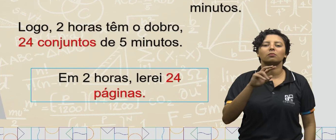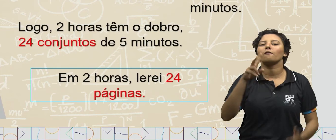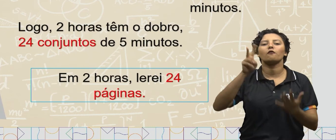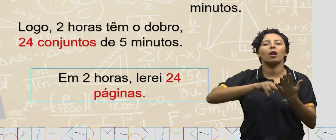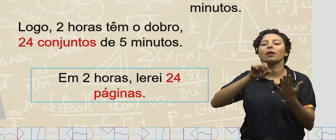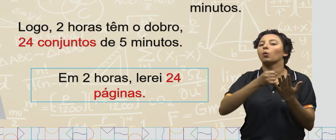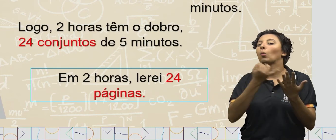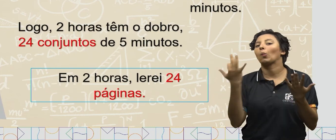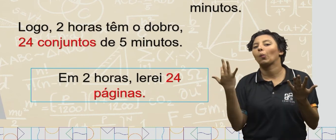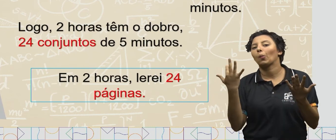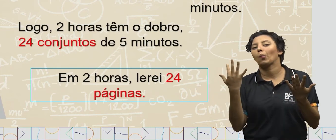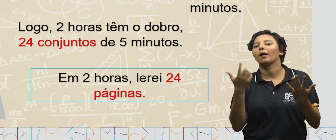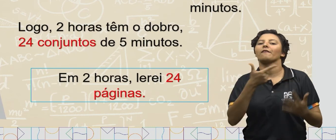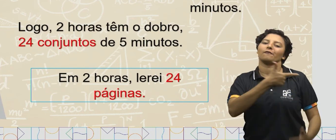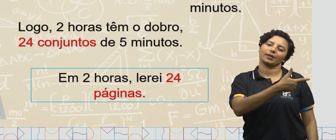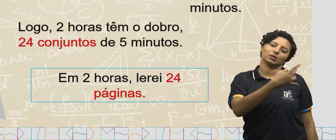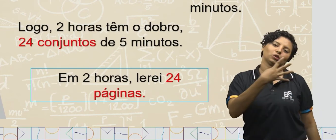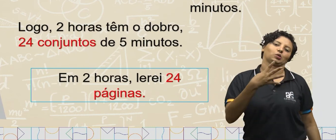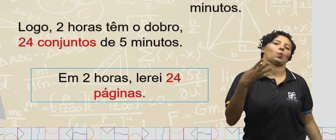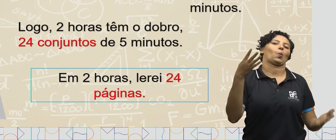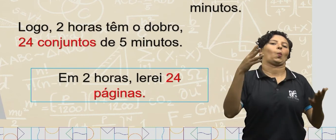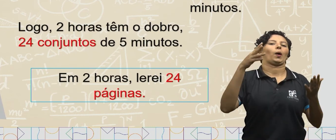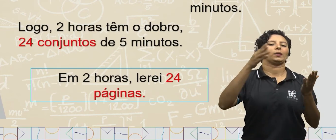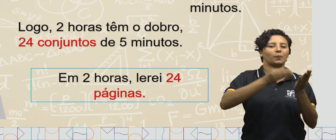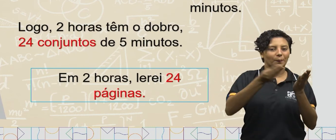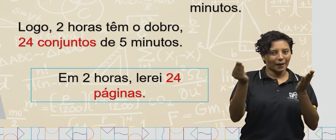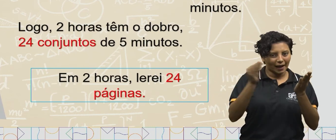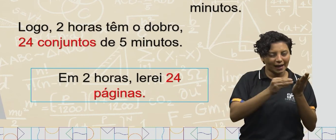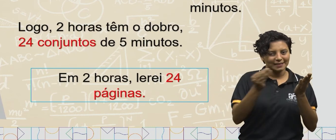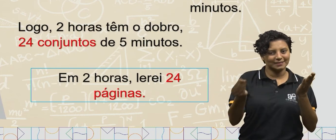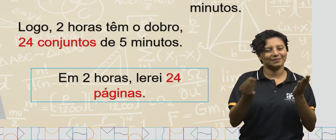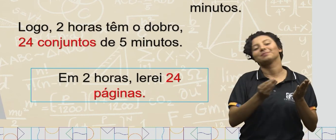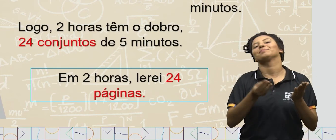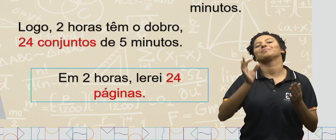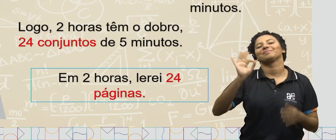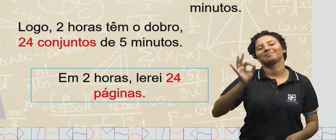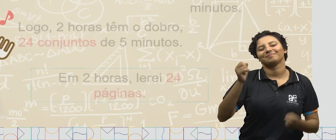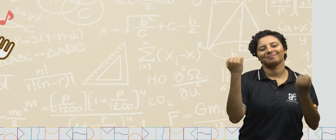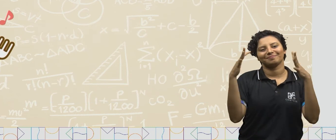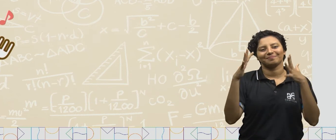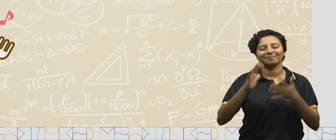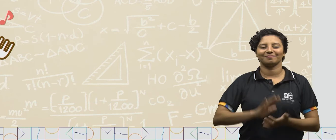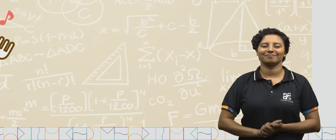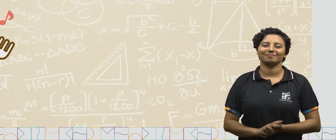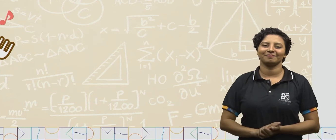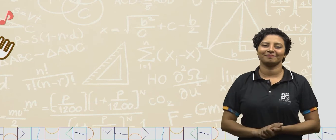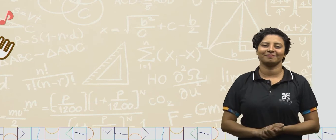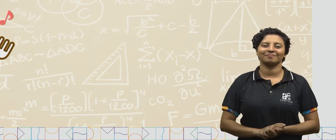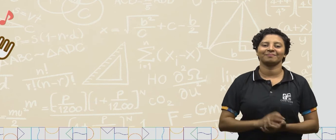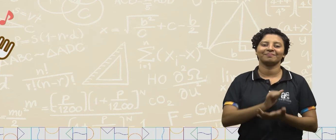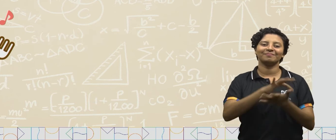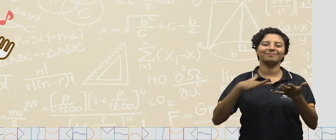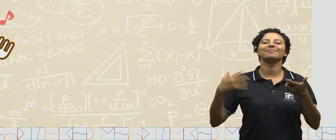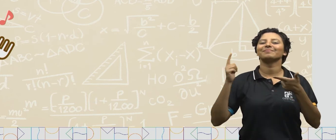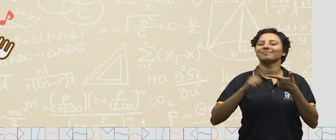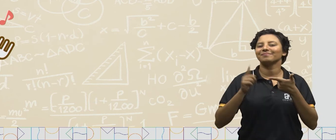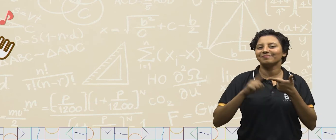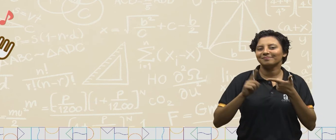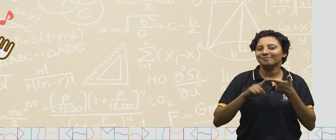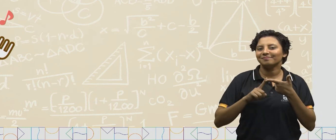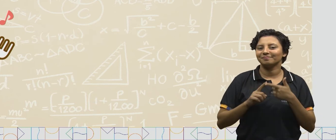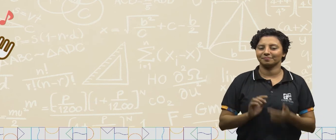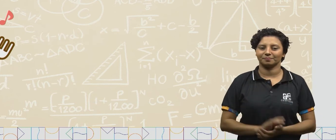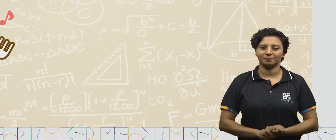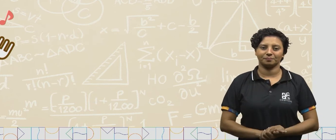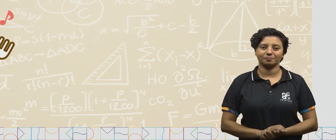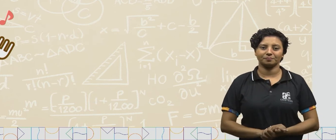lerei quanto? 24 páginas. Muito bem, parabéns! Atividade 2 na tela. Em